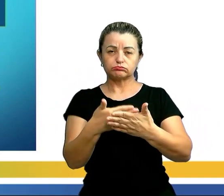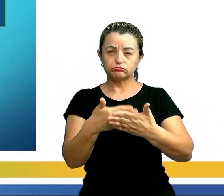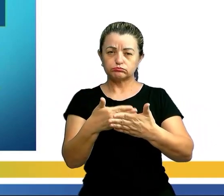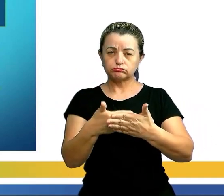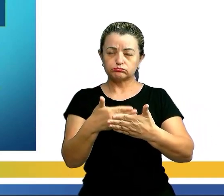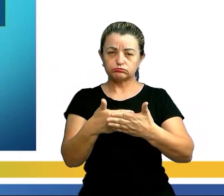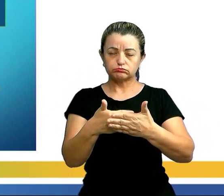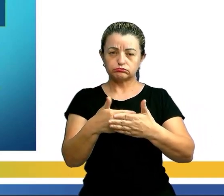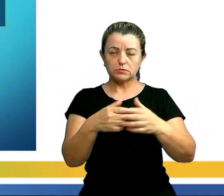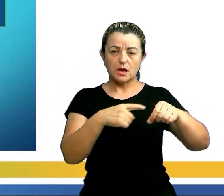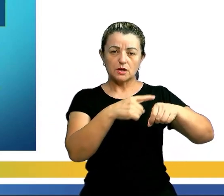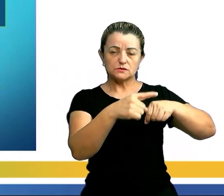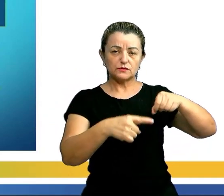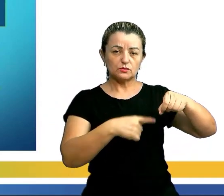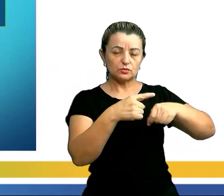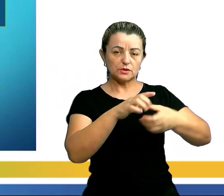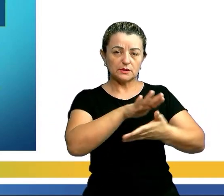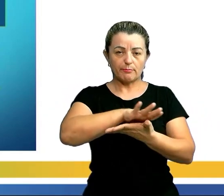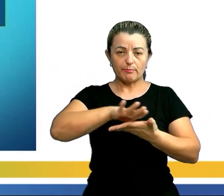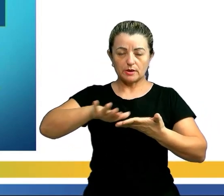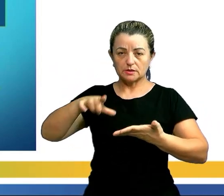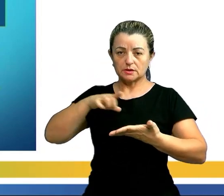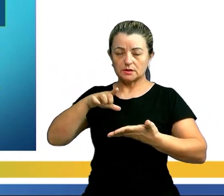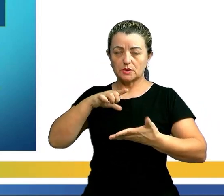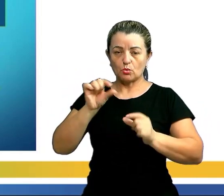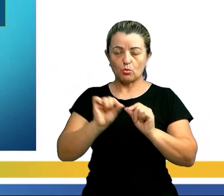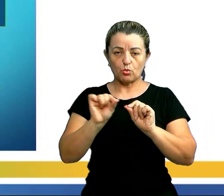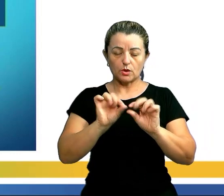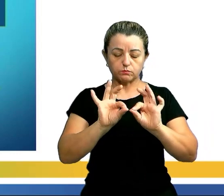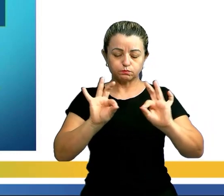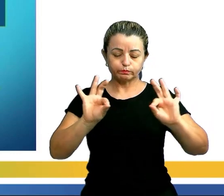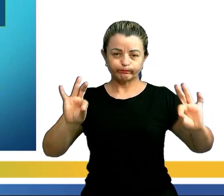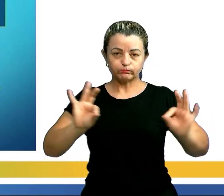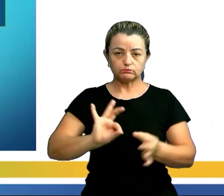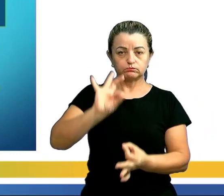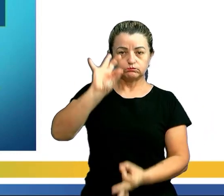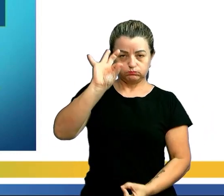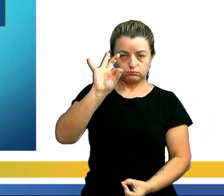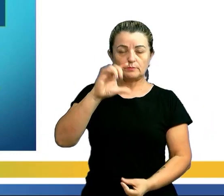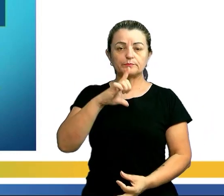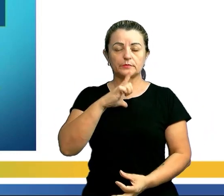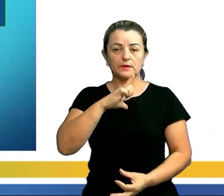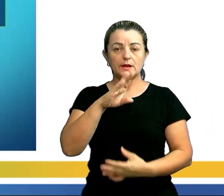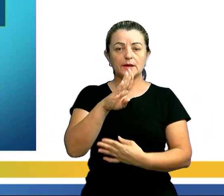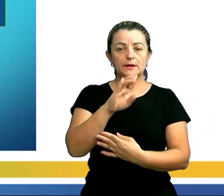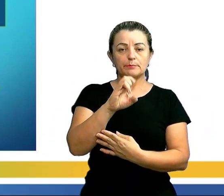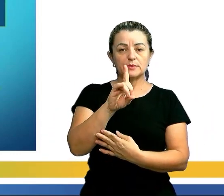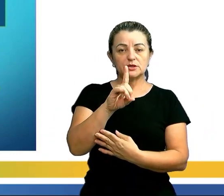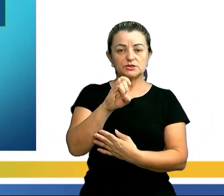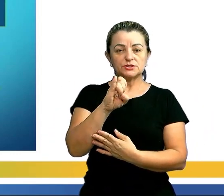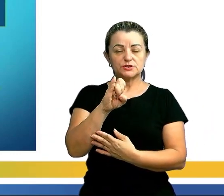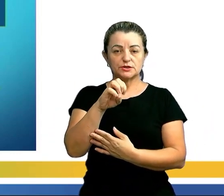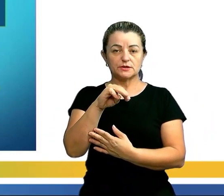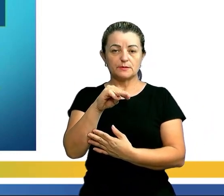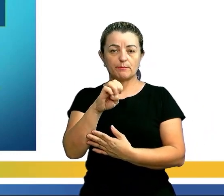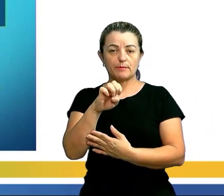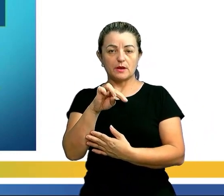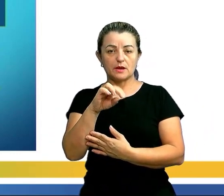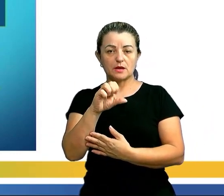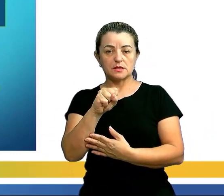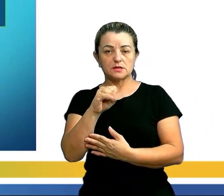possuem comprimento e largura. A gente chama isso de figuras bidimensionais. Por que duas dimensões? Porque você vai